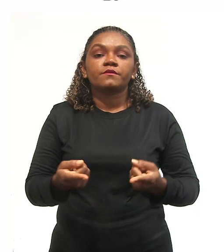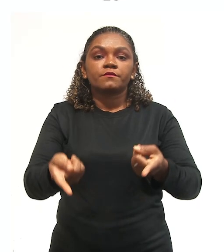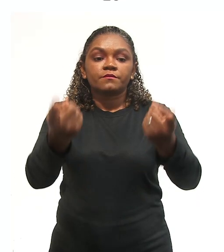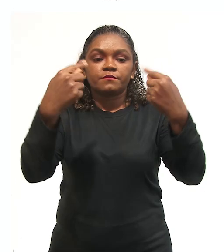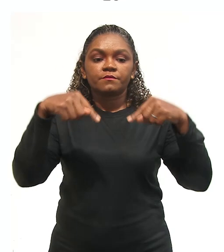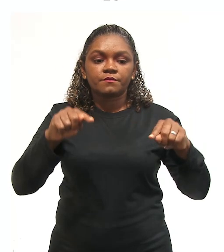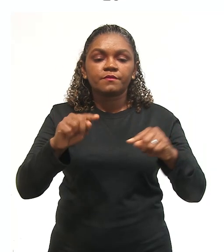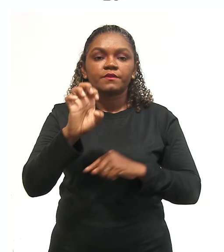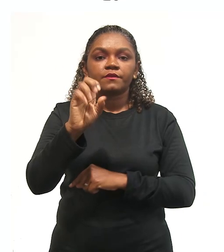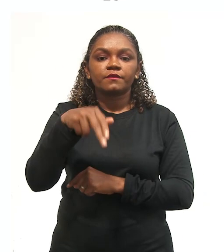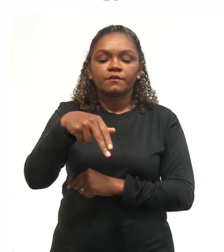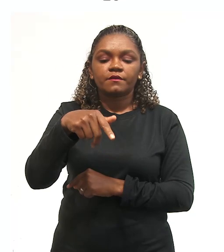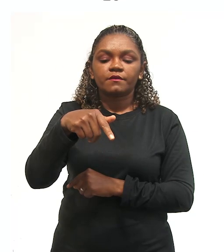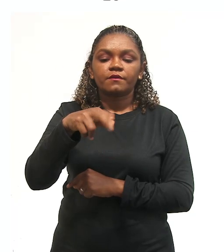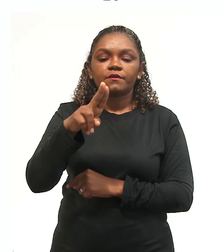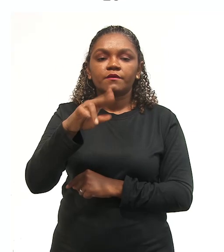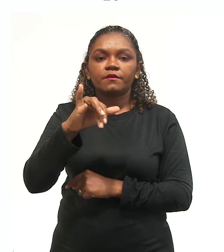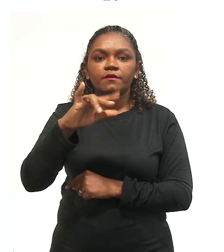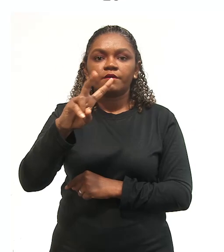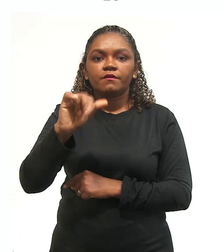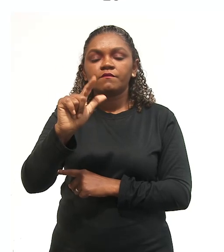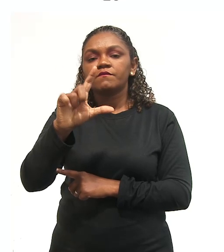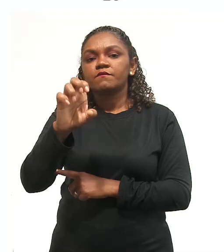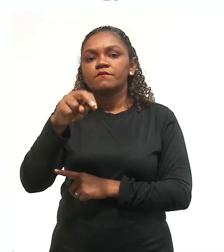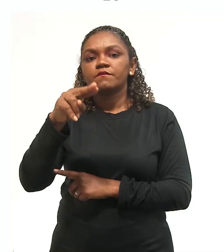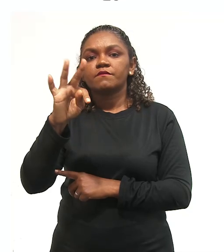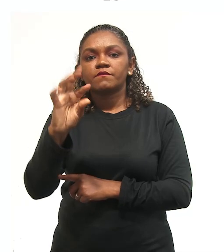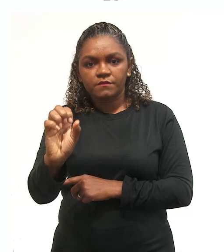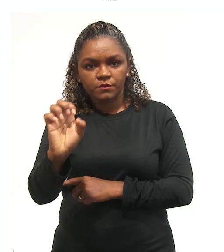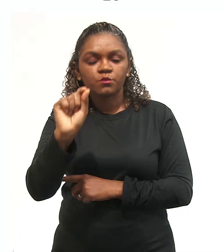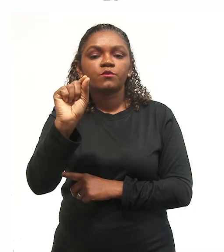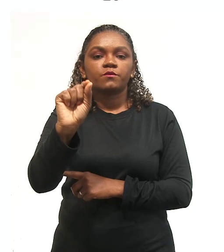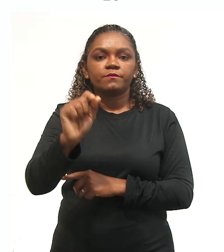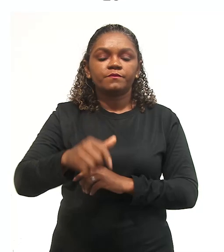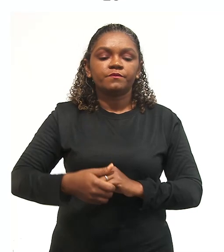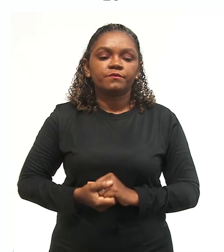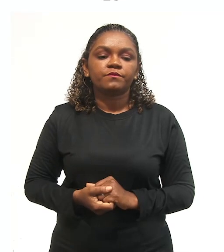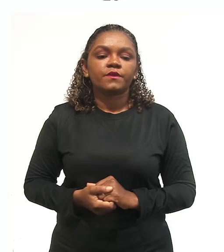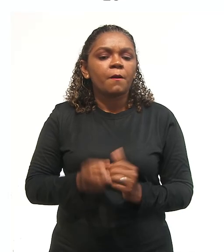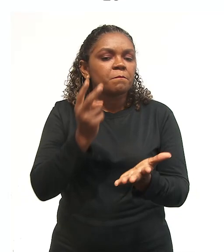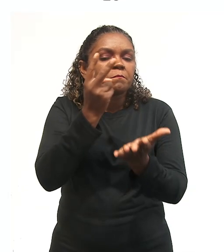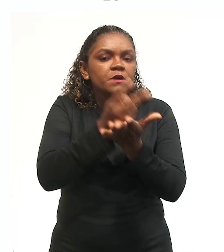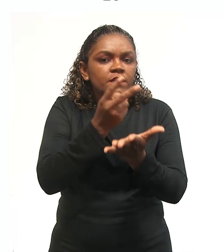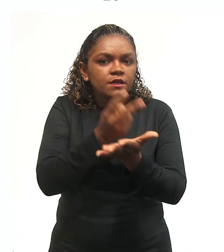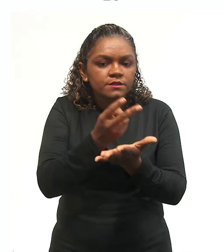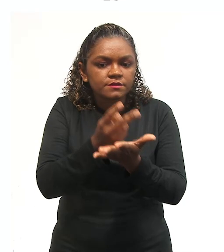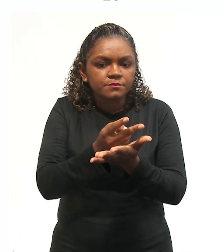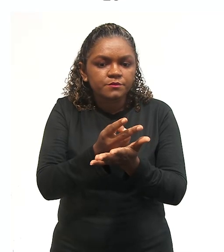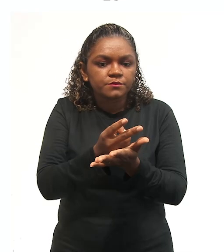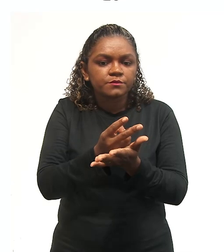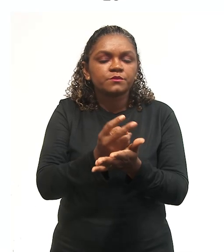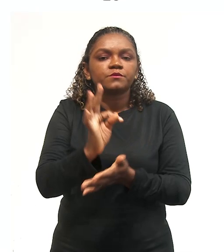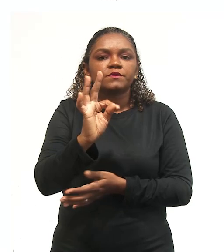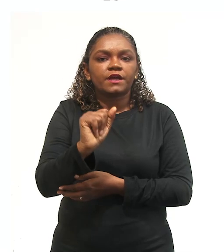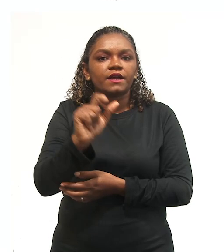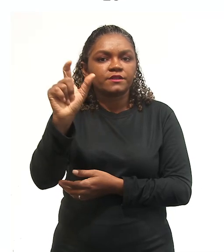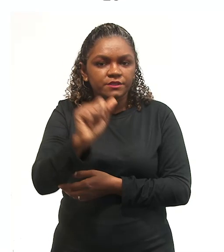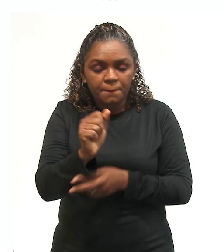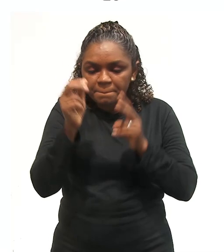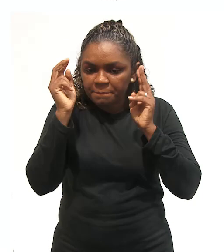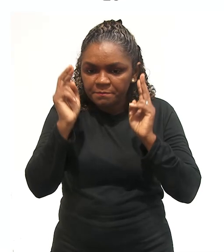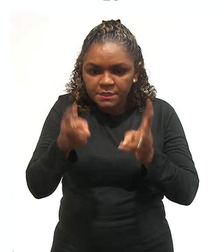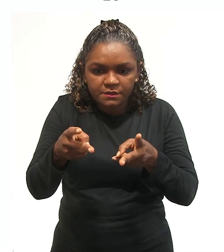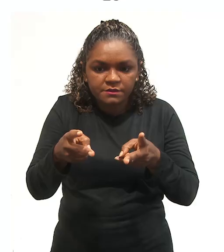taxa equivalente, essas taxas que produzem o mesmo montante em juros